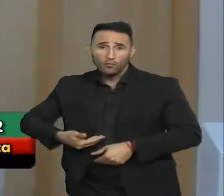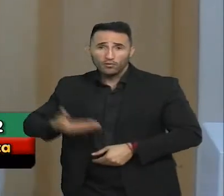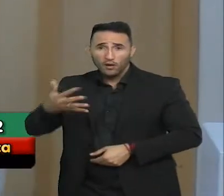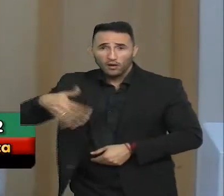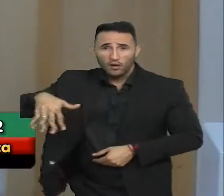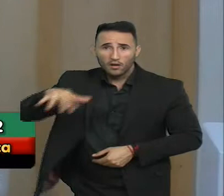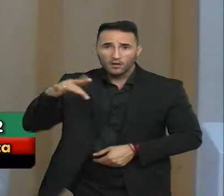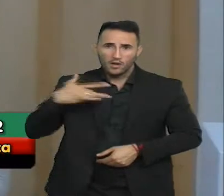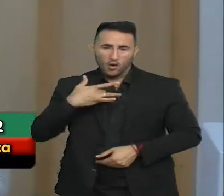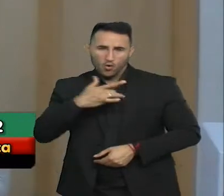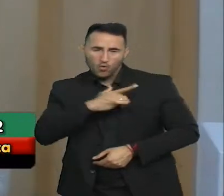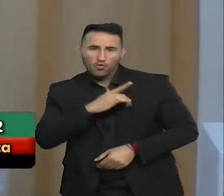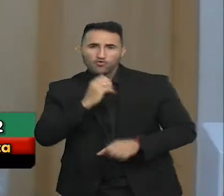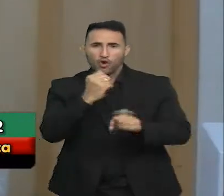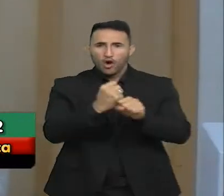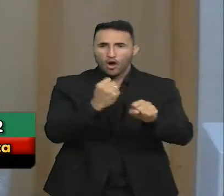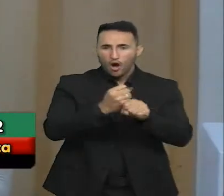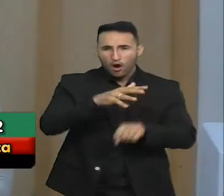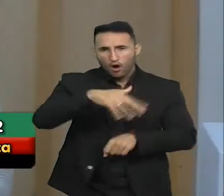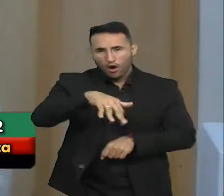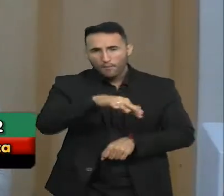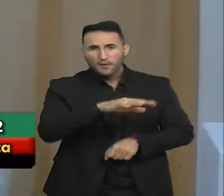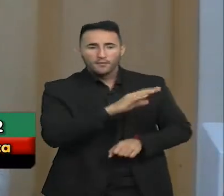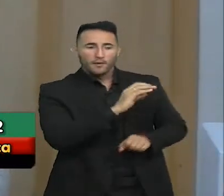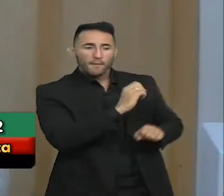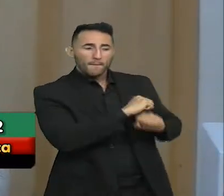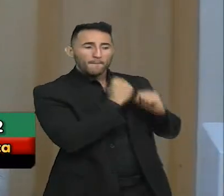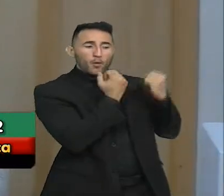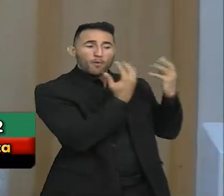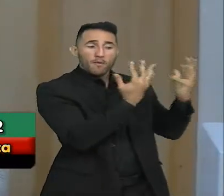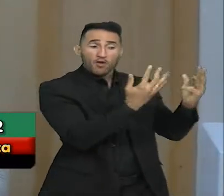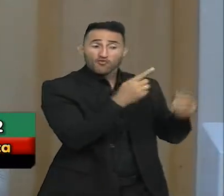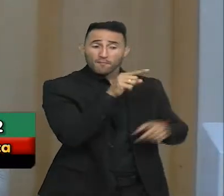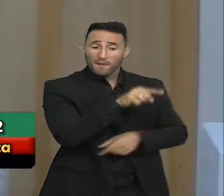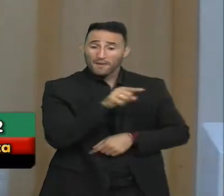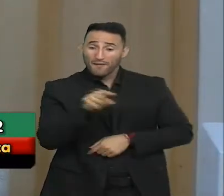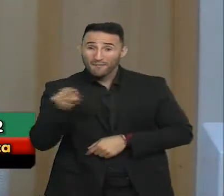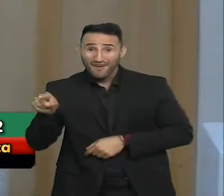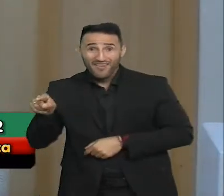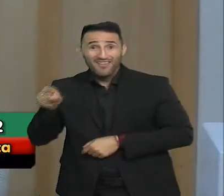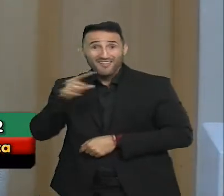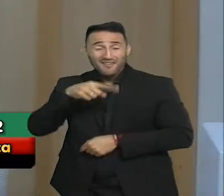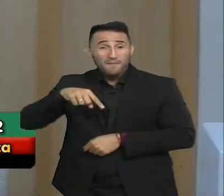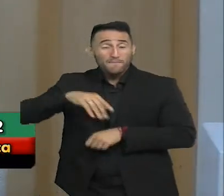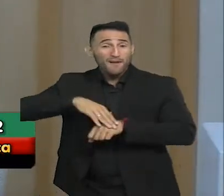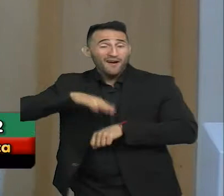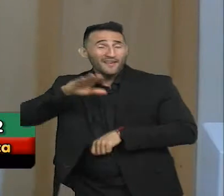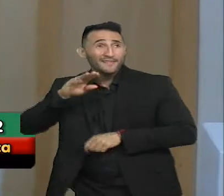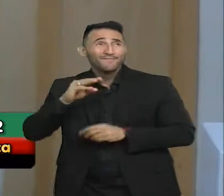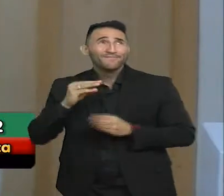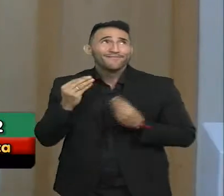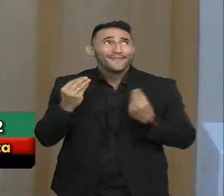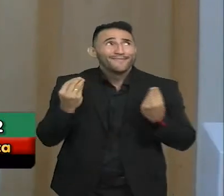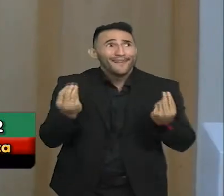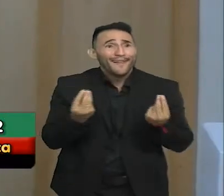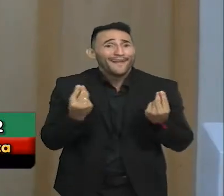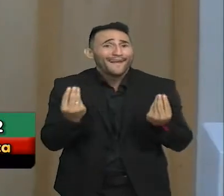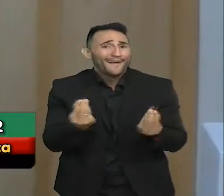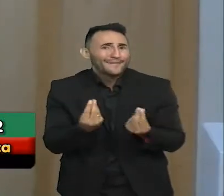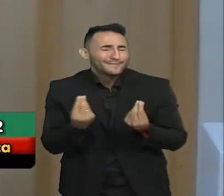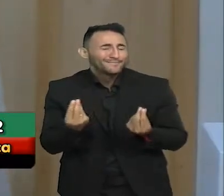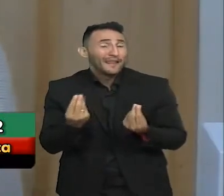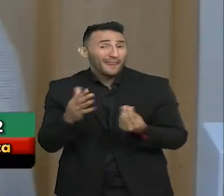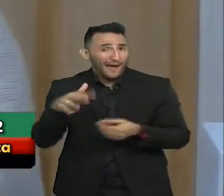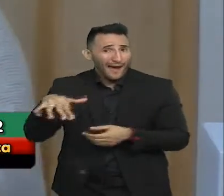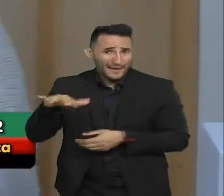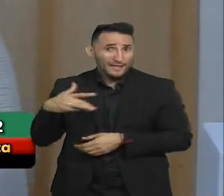saúde, obras, meio ambiente, porque são as áreas que são mais delicadas. E aí a área da